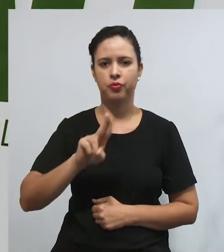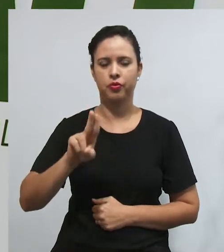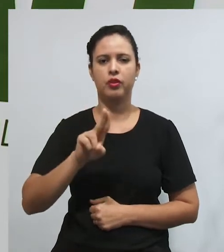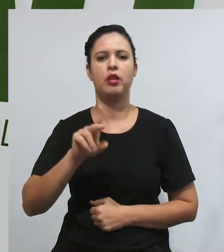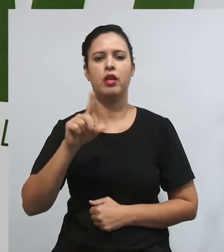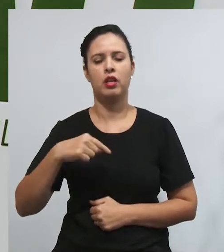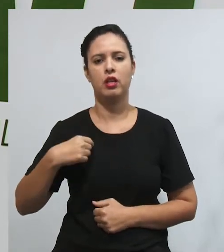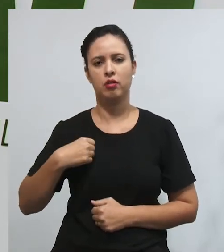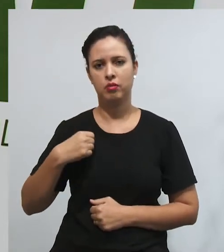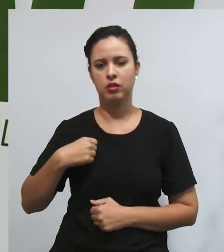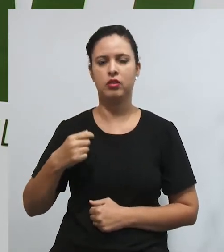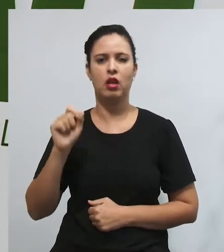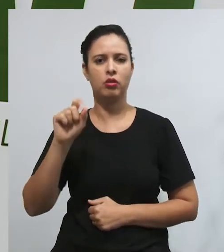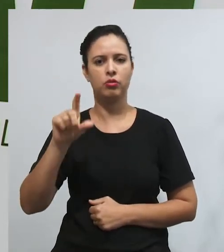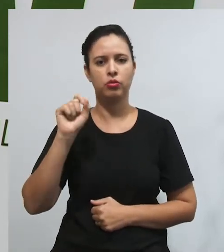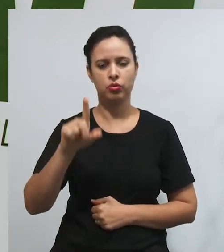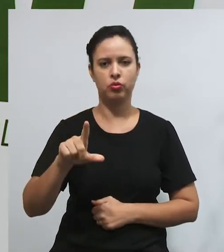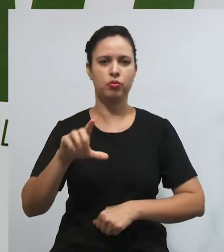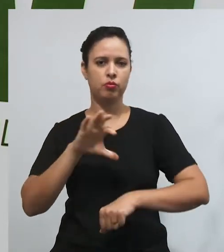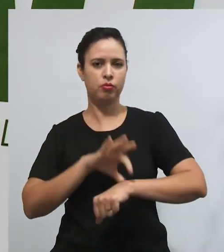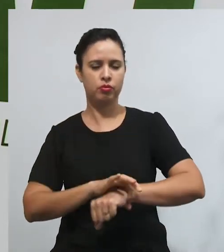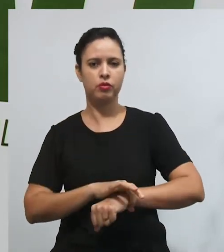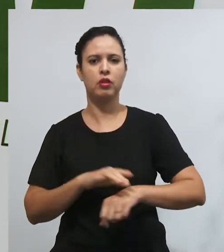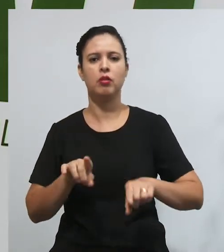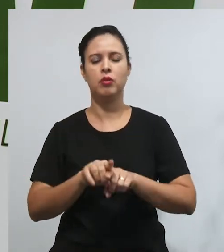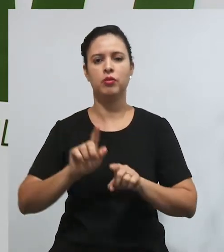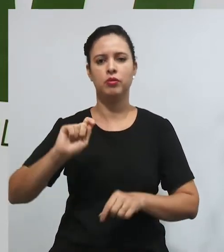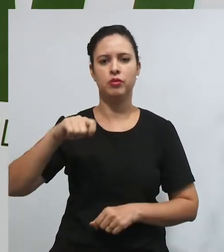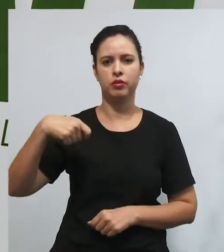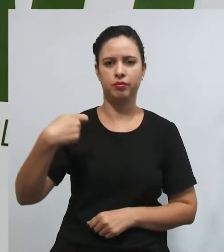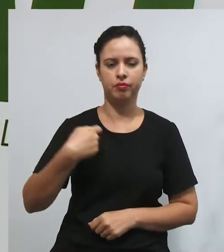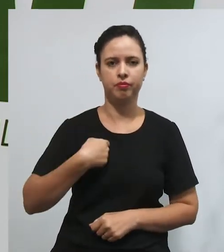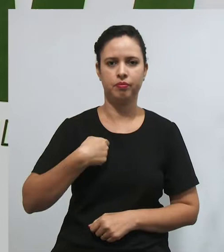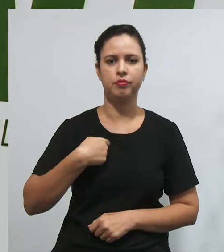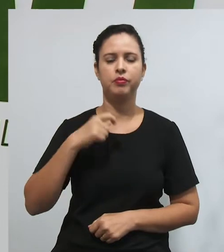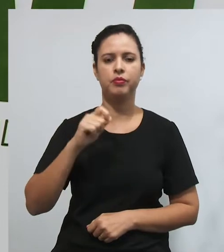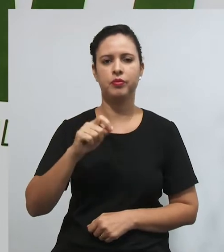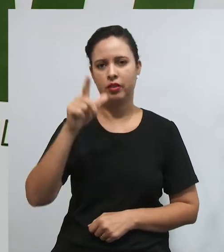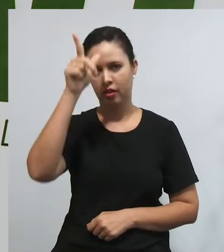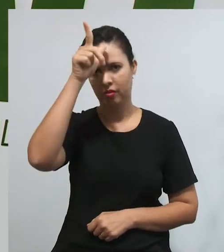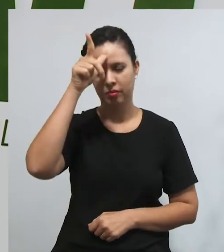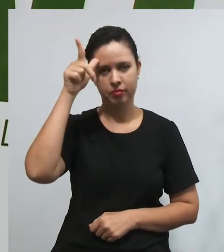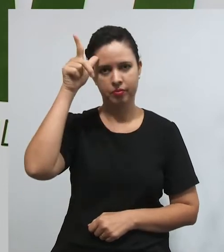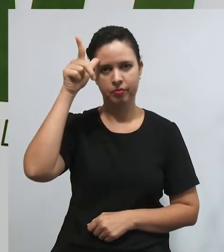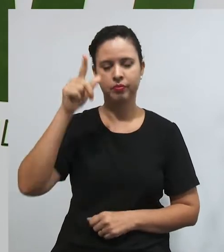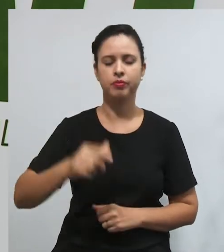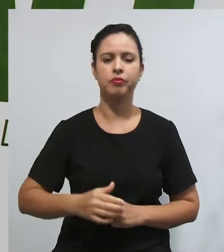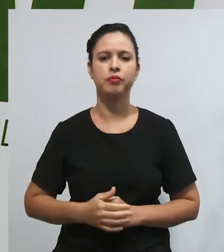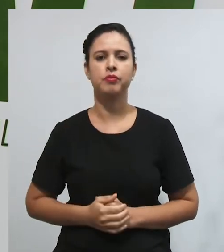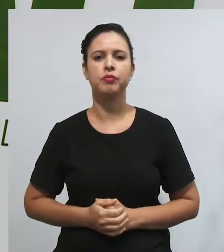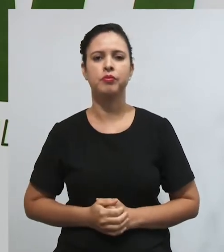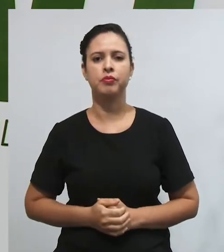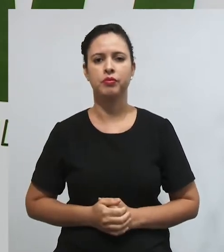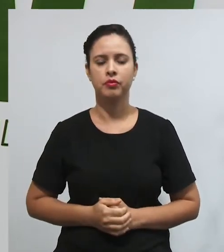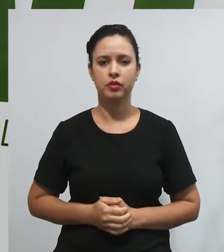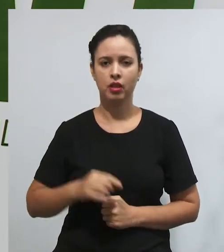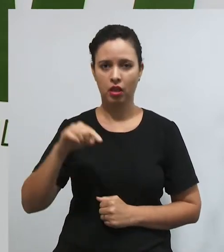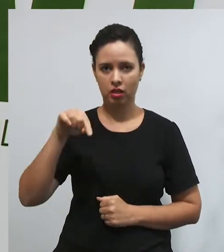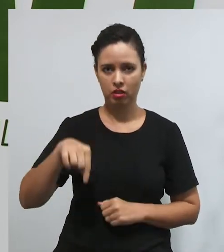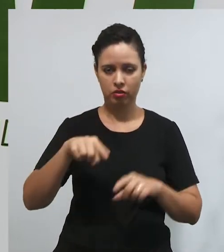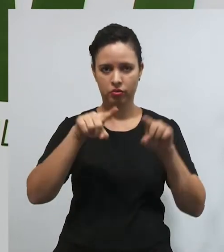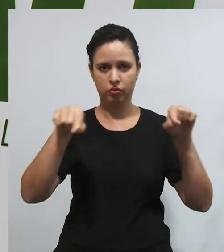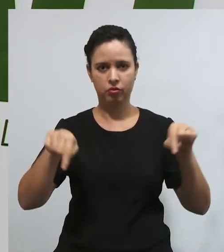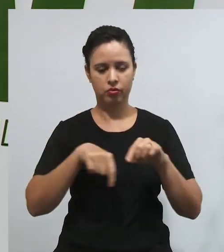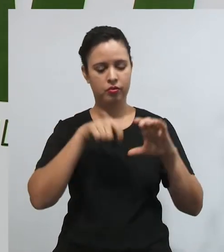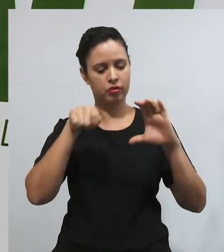manga comprida, calça jeans e o sinal que me representa na comunidade surda é esse aqui. Eu estou aqui no estúdio de